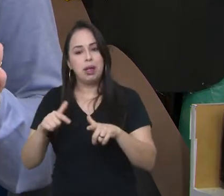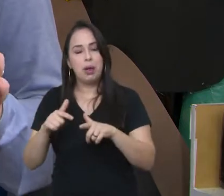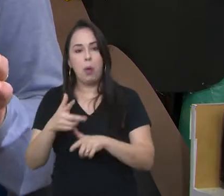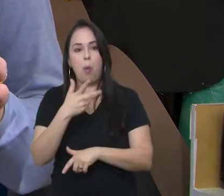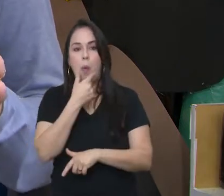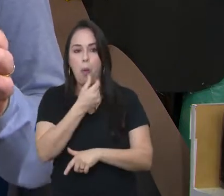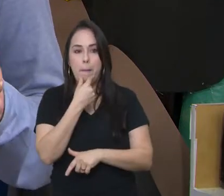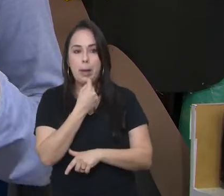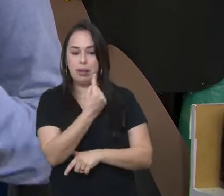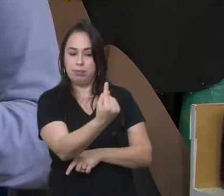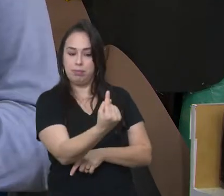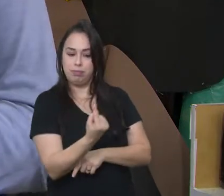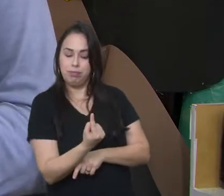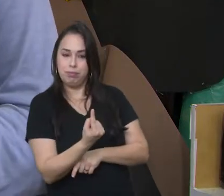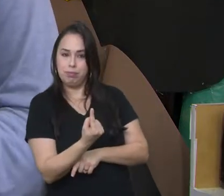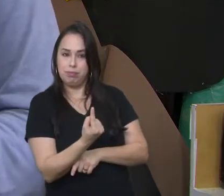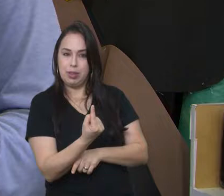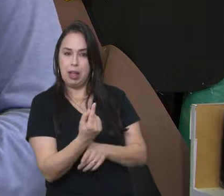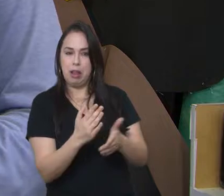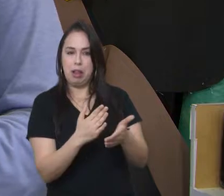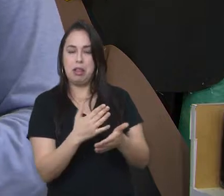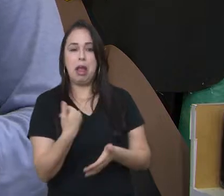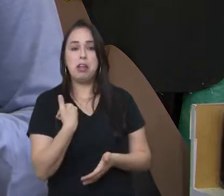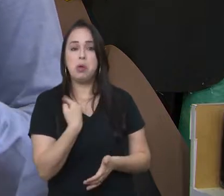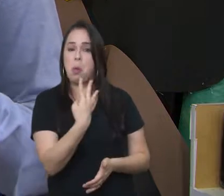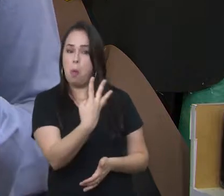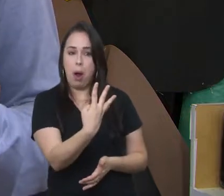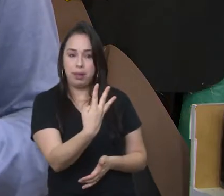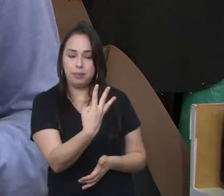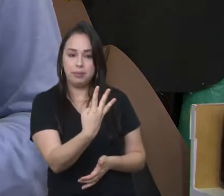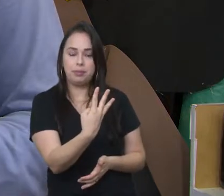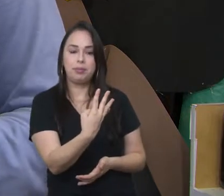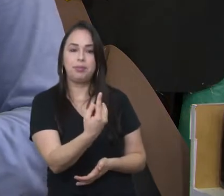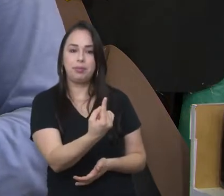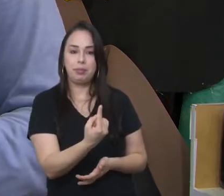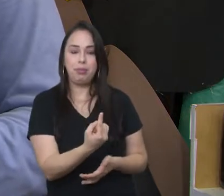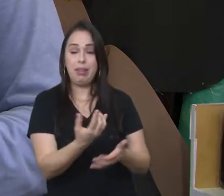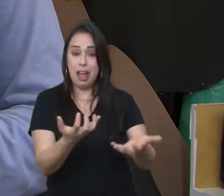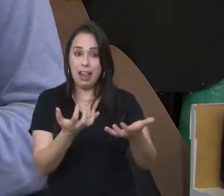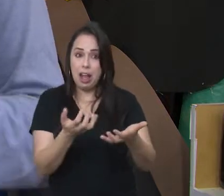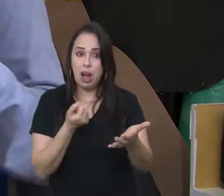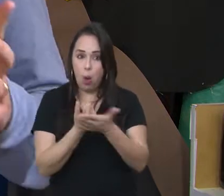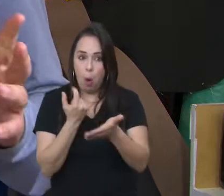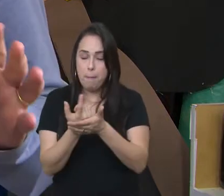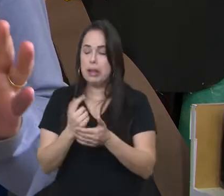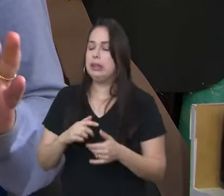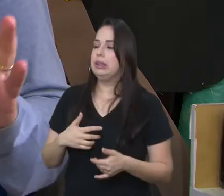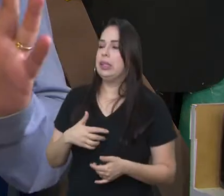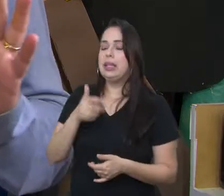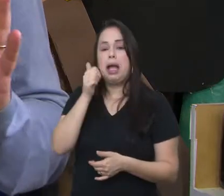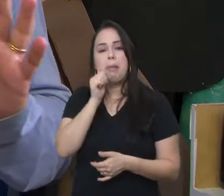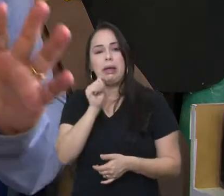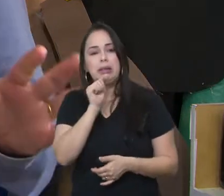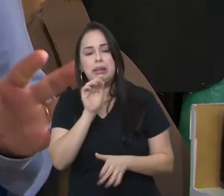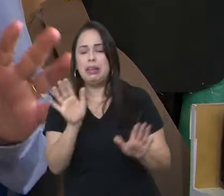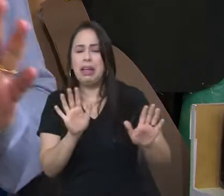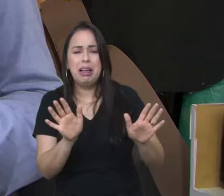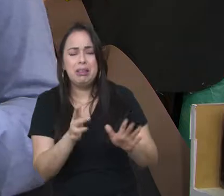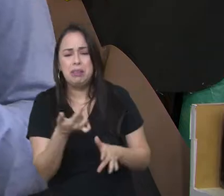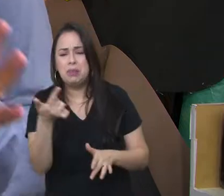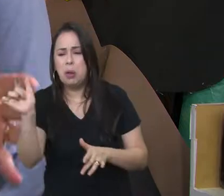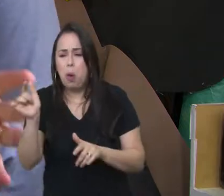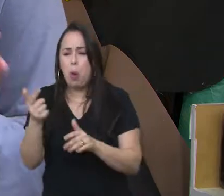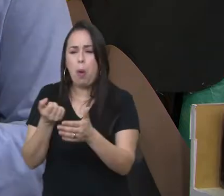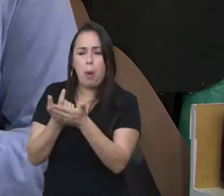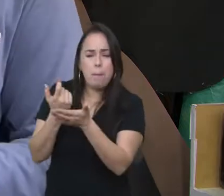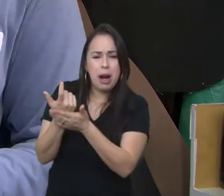lá, né, um menino viu o meu livro, ele tinha acho que 4 anos na época, e ele queria o livro, e a mãe olhando assim, falou